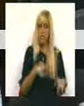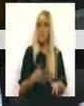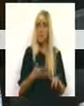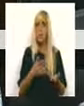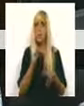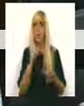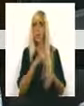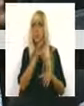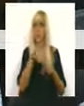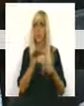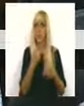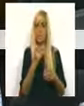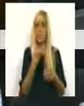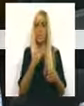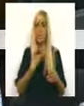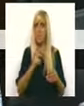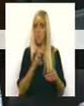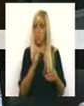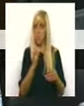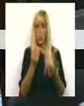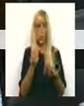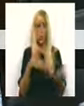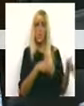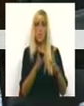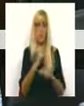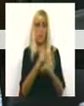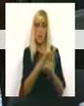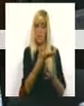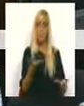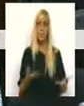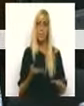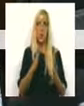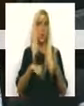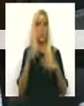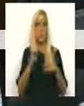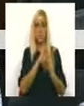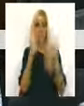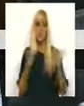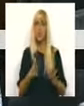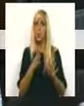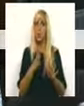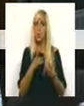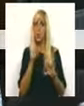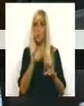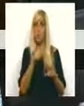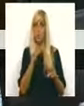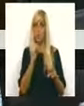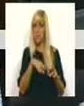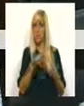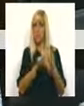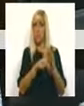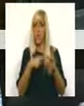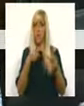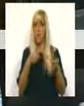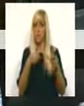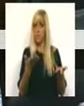podíamos incluir também o Vidago, porque faz parte da mesma estratégia, e que ultrapassa claramente aquilo que está no PIN. O PIN é um projeto de